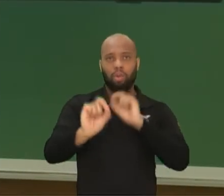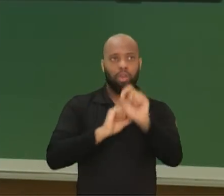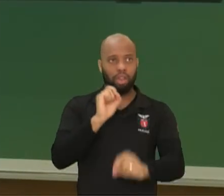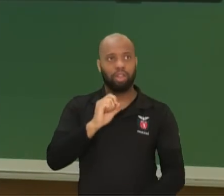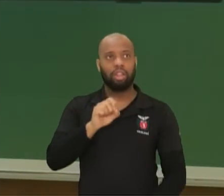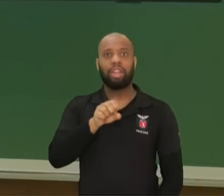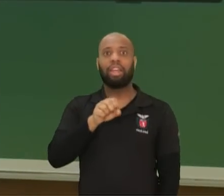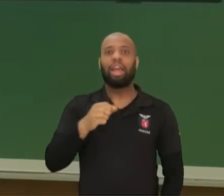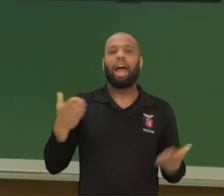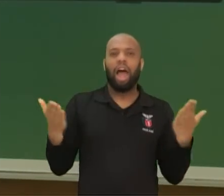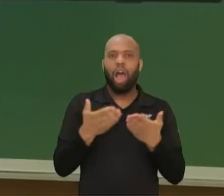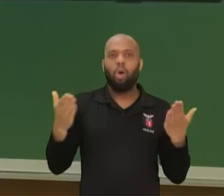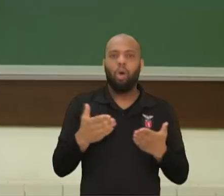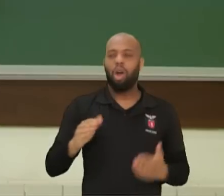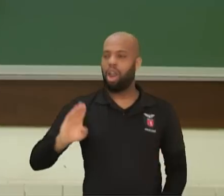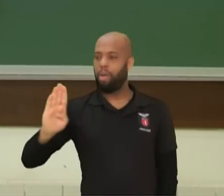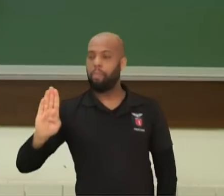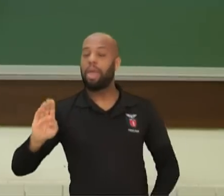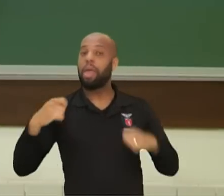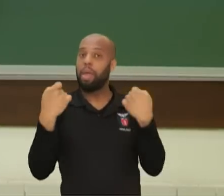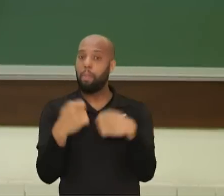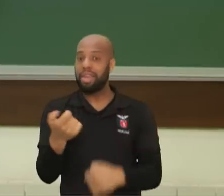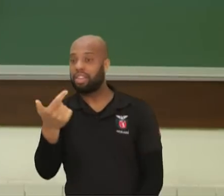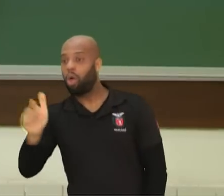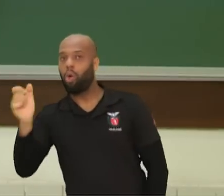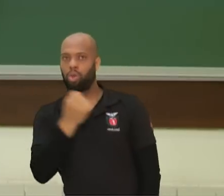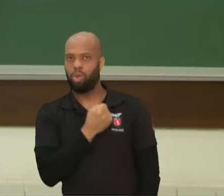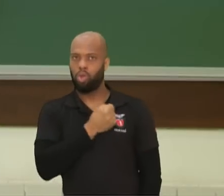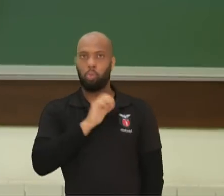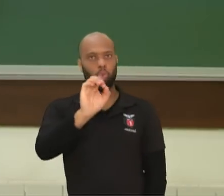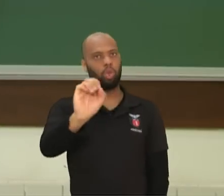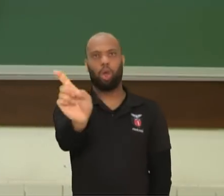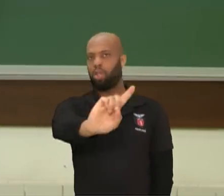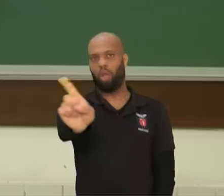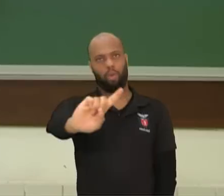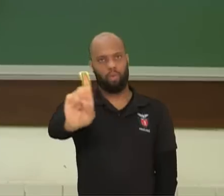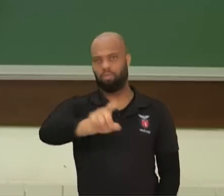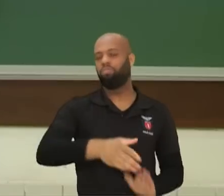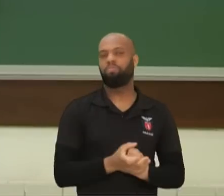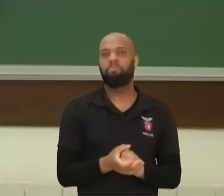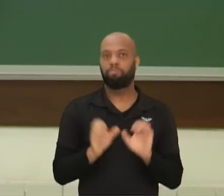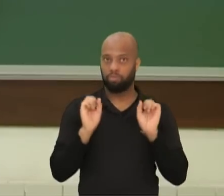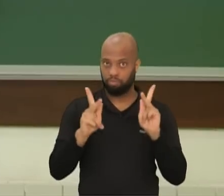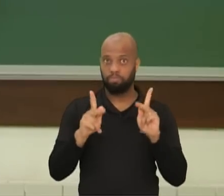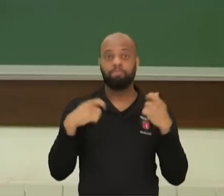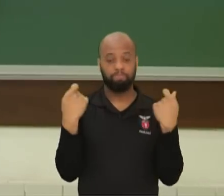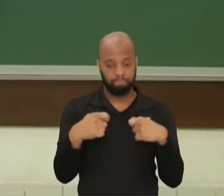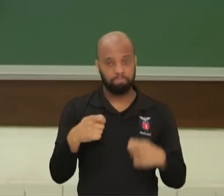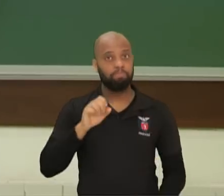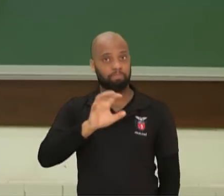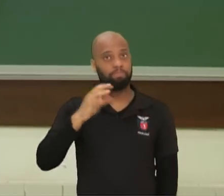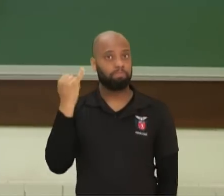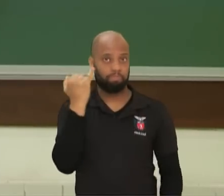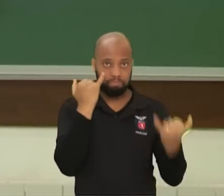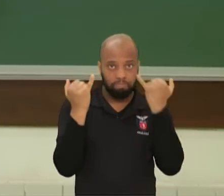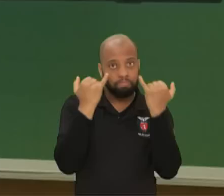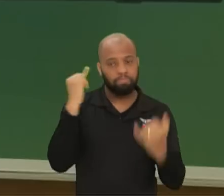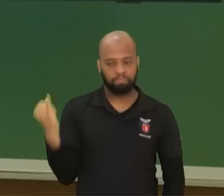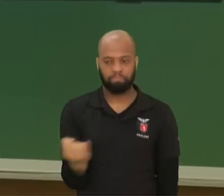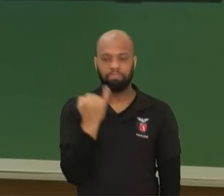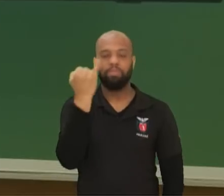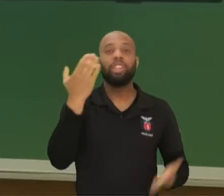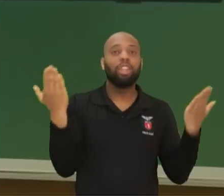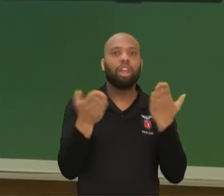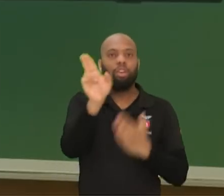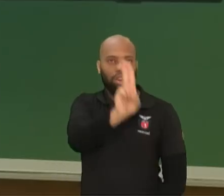que a probabilidade de ocorrer B tem que ser diferente de zero. Tá bom? Belezinha? Lembrem isso lá. Então,